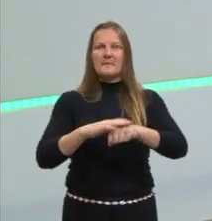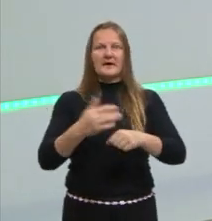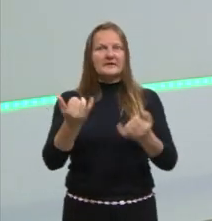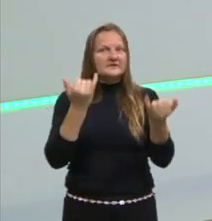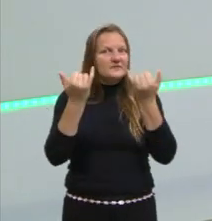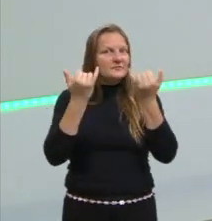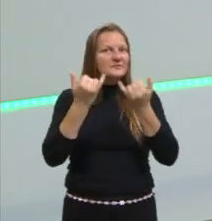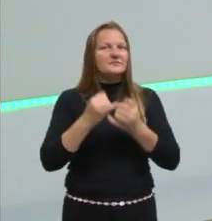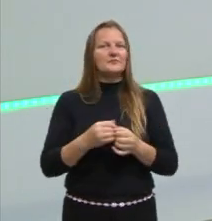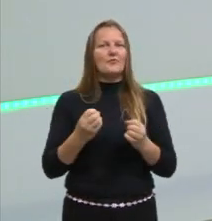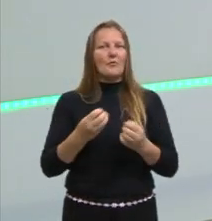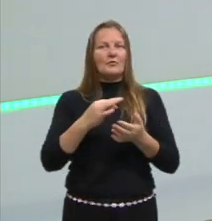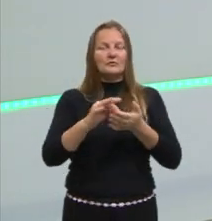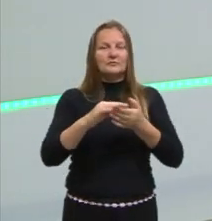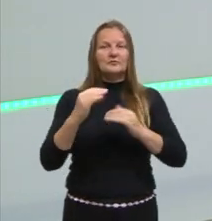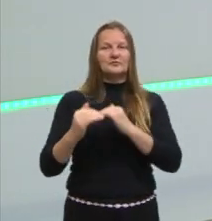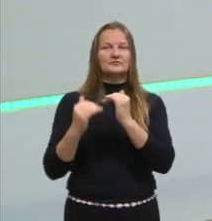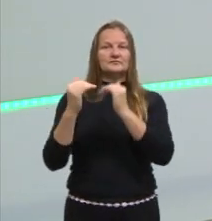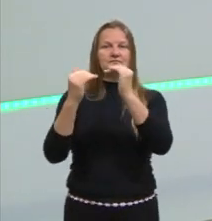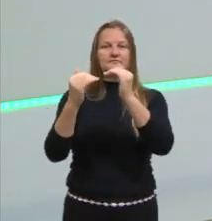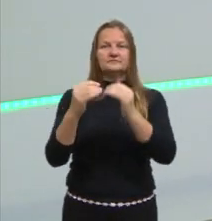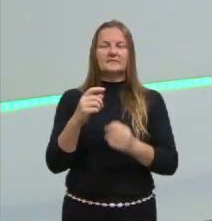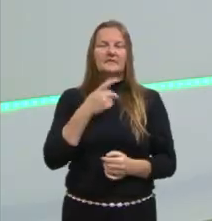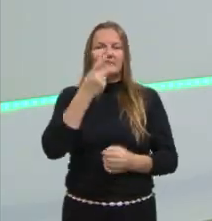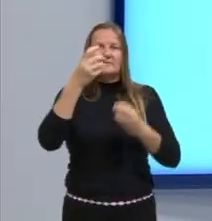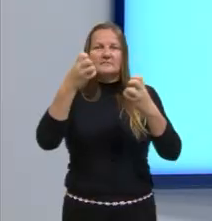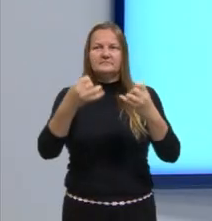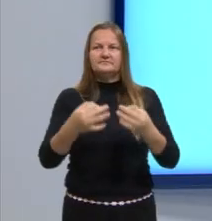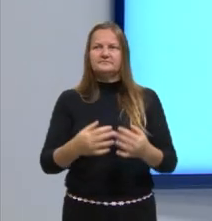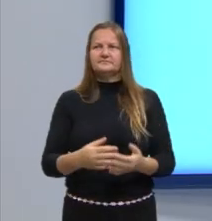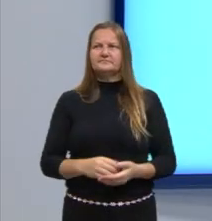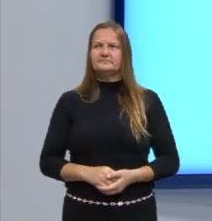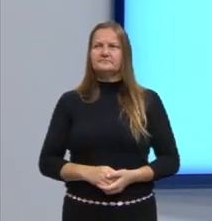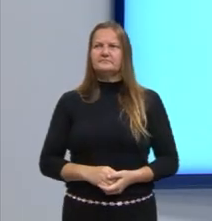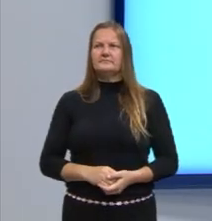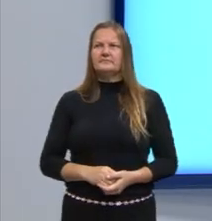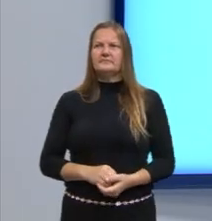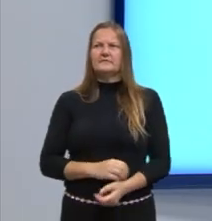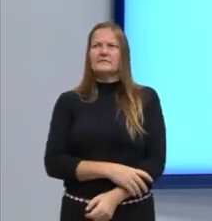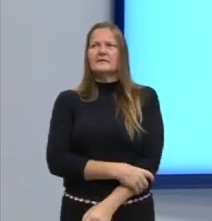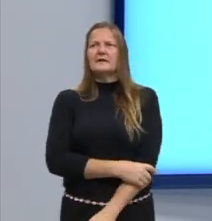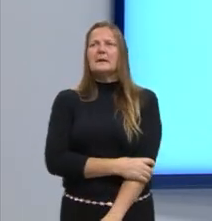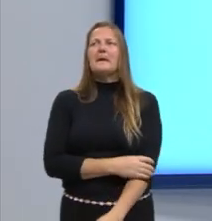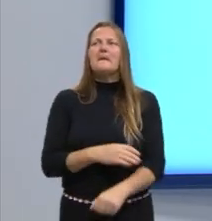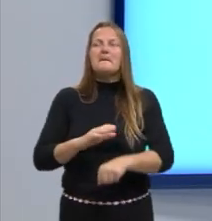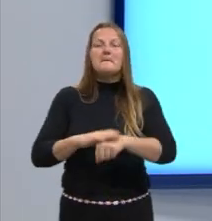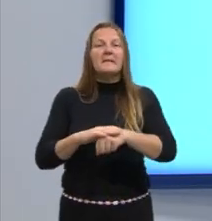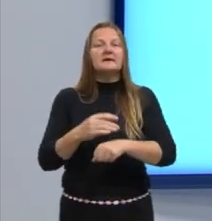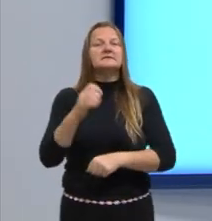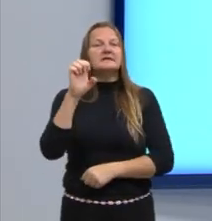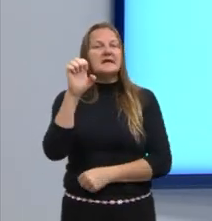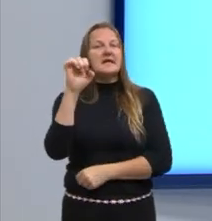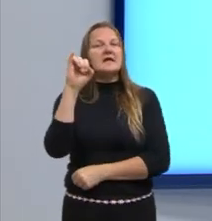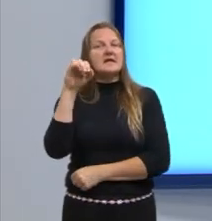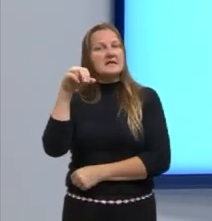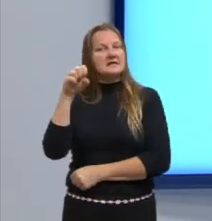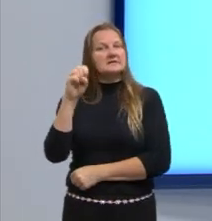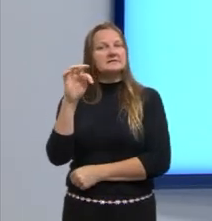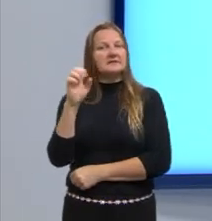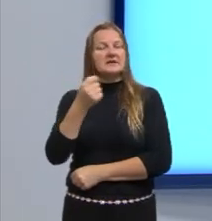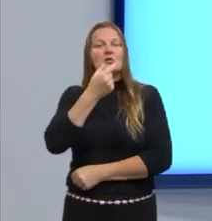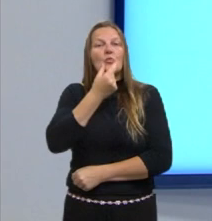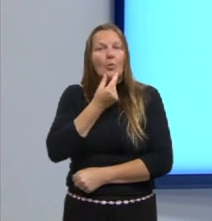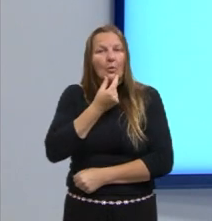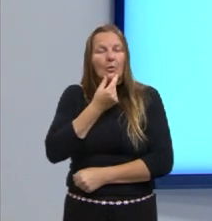que ela foi então desenvolvida sobre tudo que ela fala certo ela foi desenvolvida principalmente pelo Einstein e ela